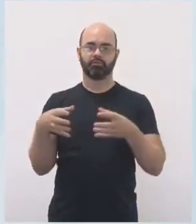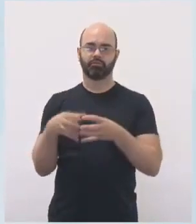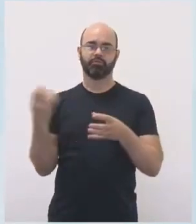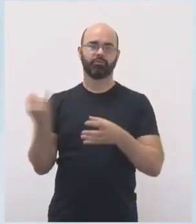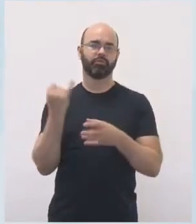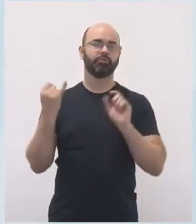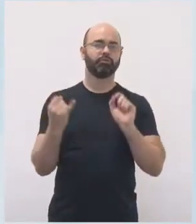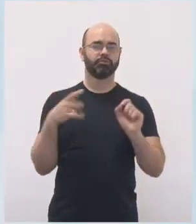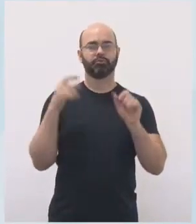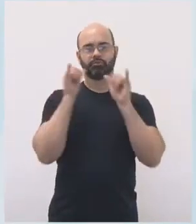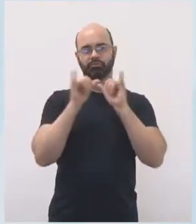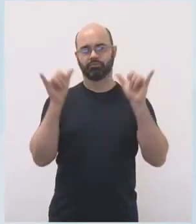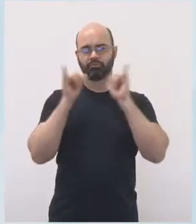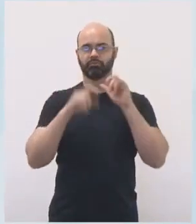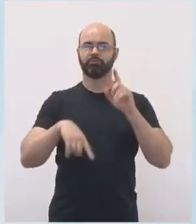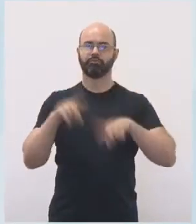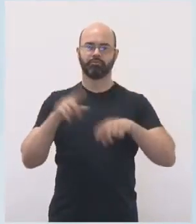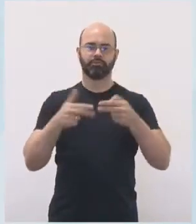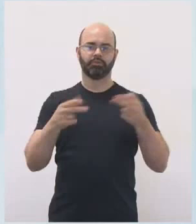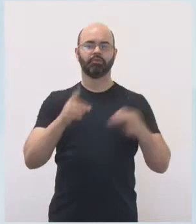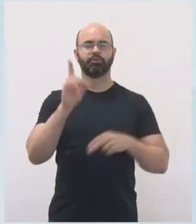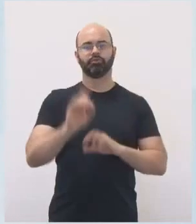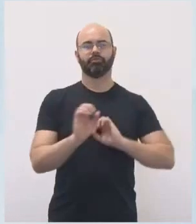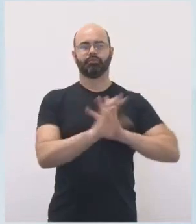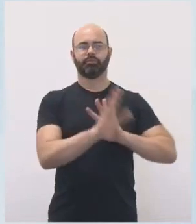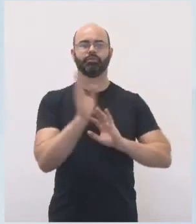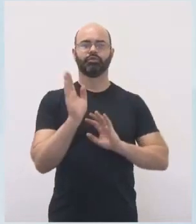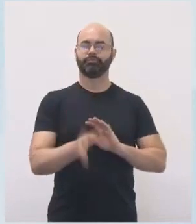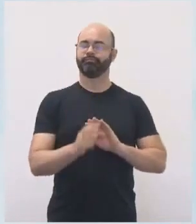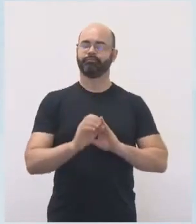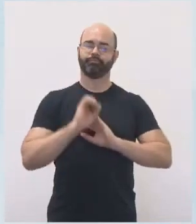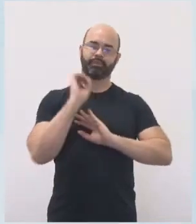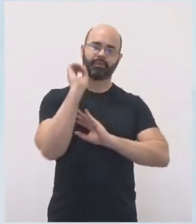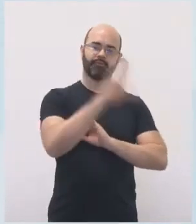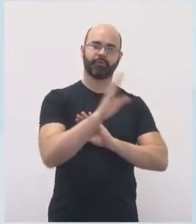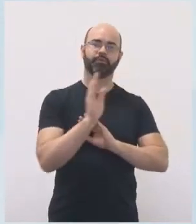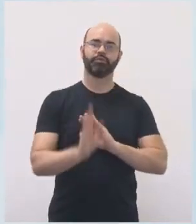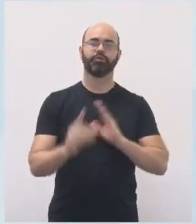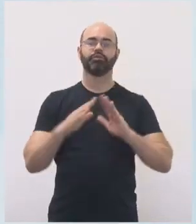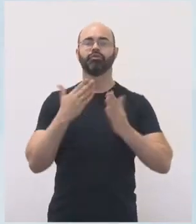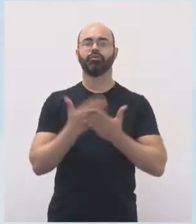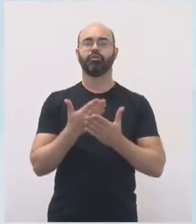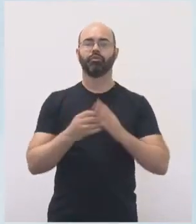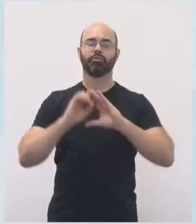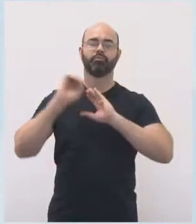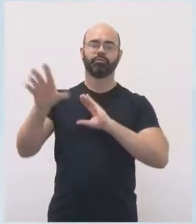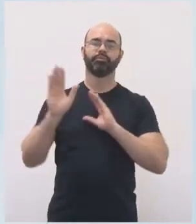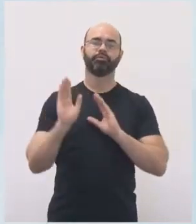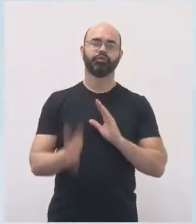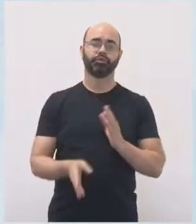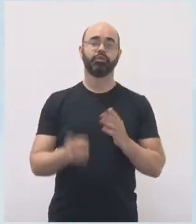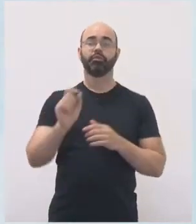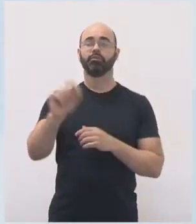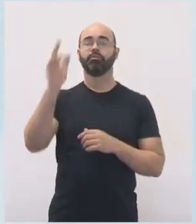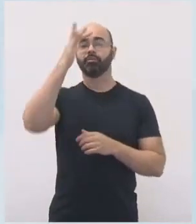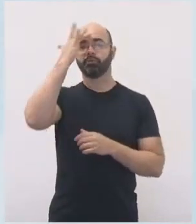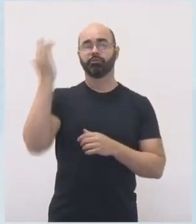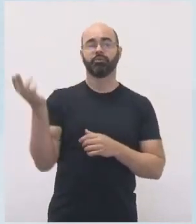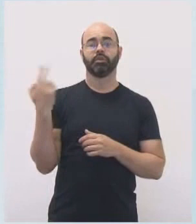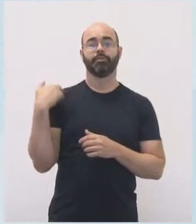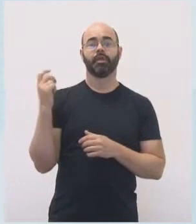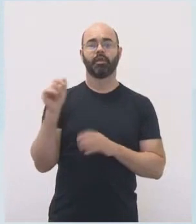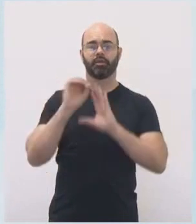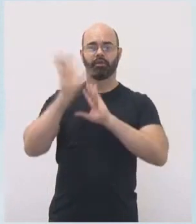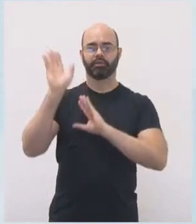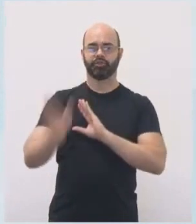redes, a gente já enviou material para a diretoria, já enviamos o material para as escolas, então já está na mão de quem tem que fazer disparar a